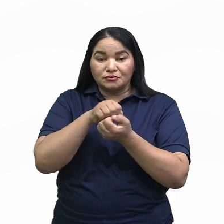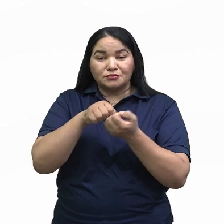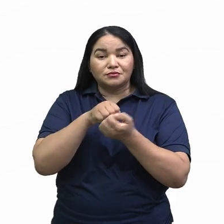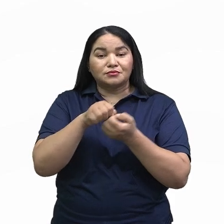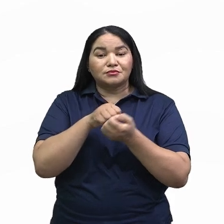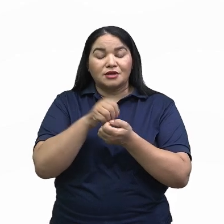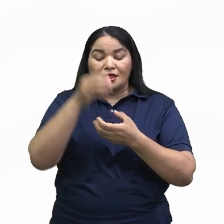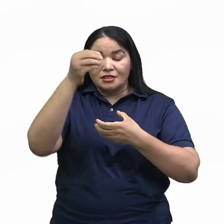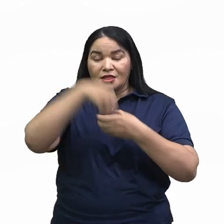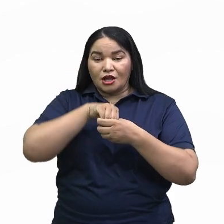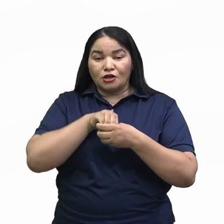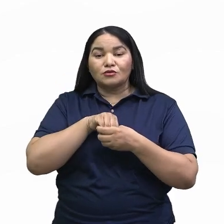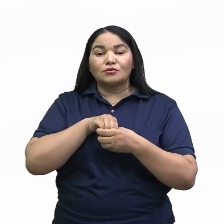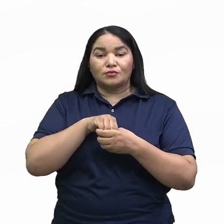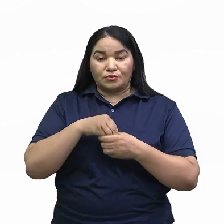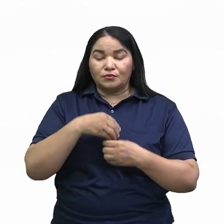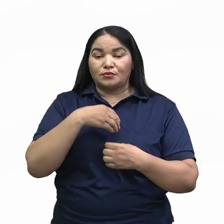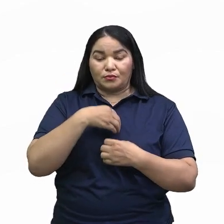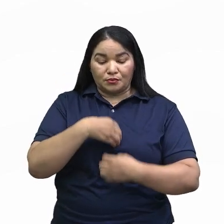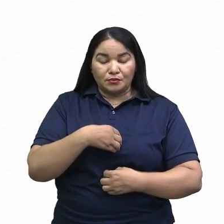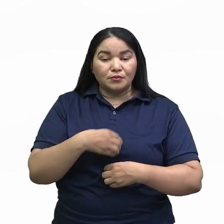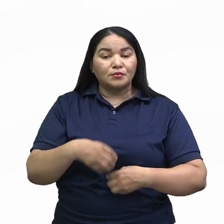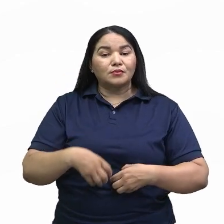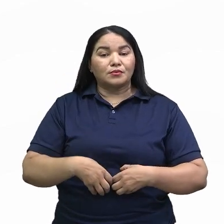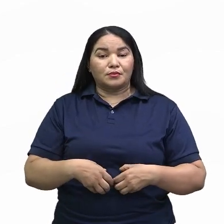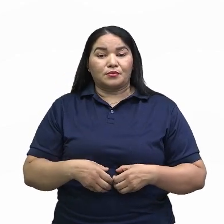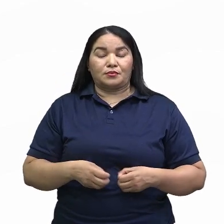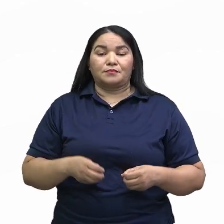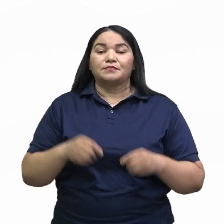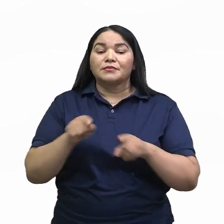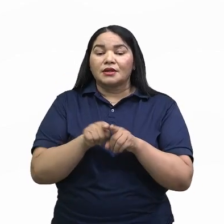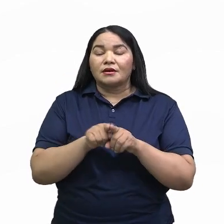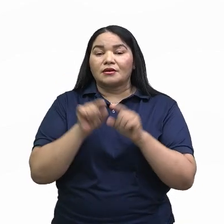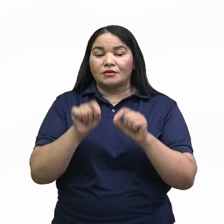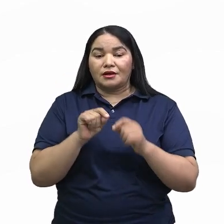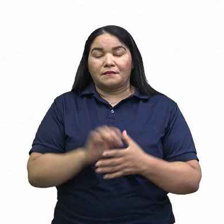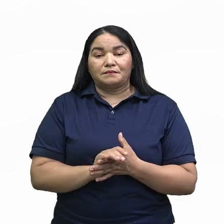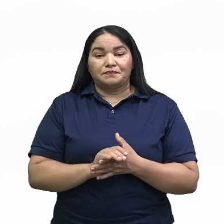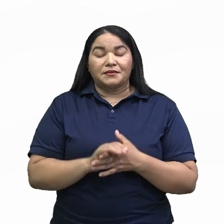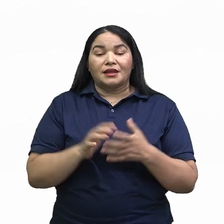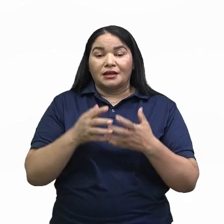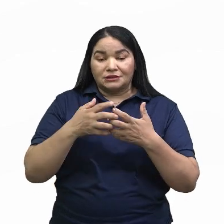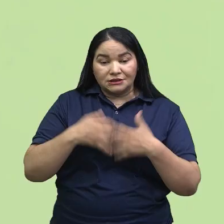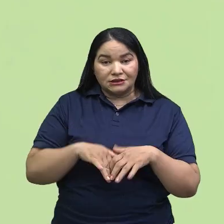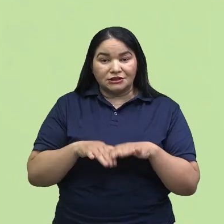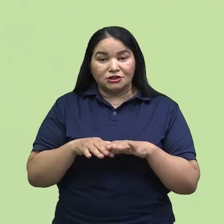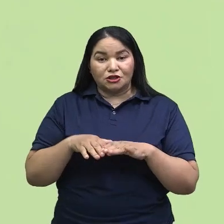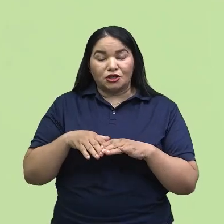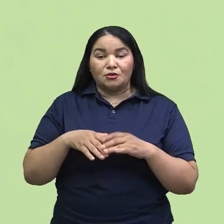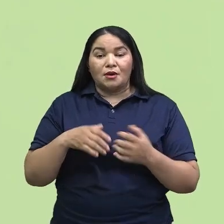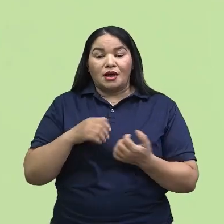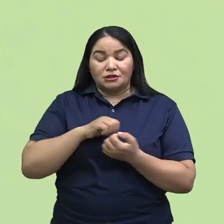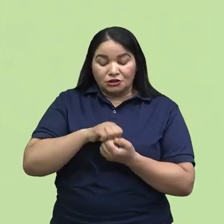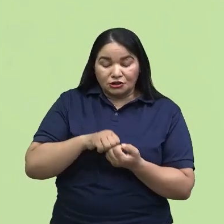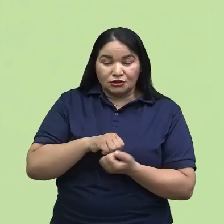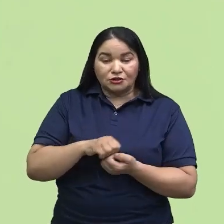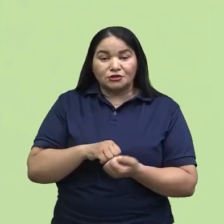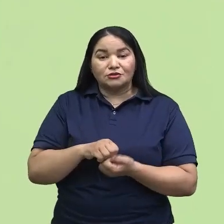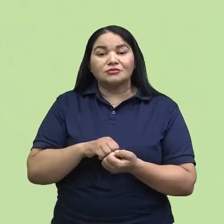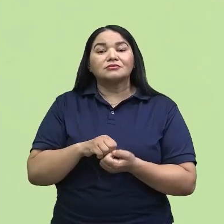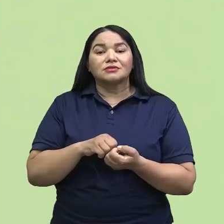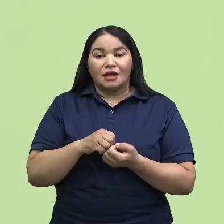tubo digestório, certo? Então, a gente está observando aí, quanto ao sistema digestório, a gente viu que ele vai ser formado por esse